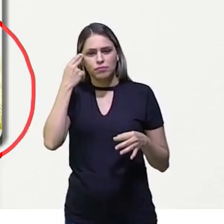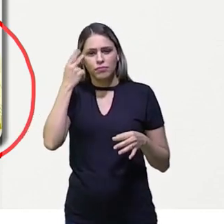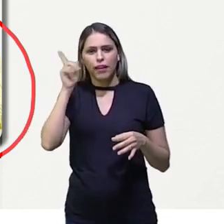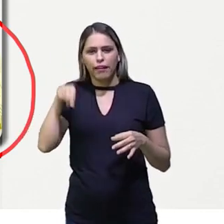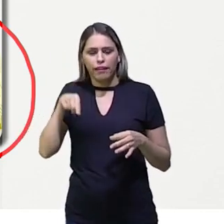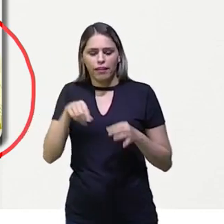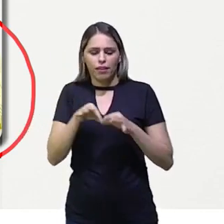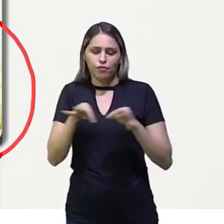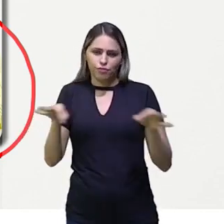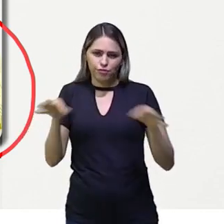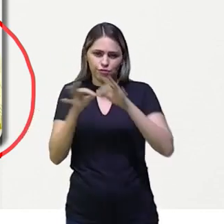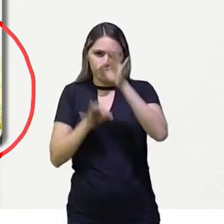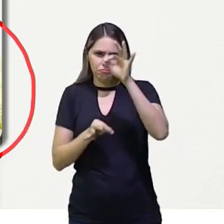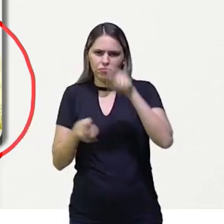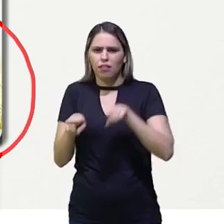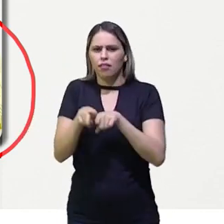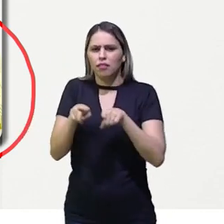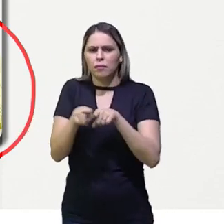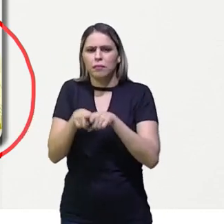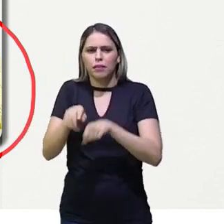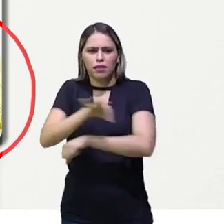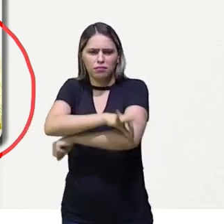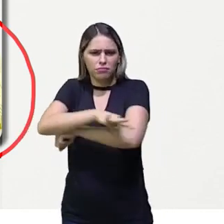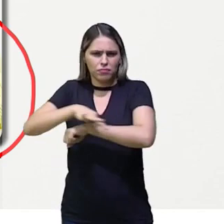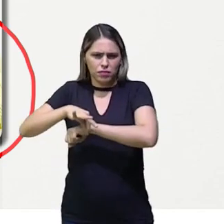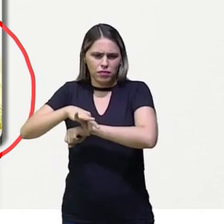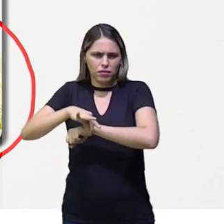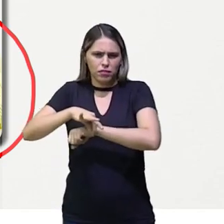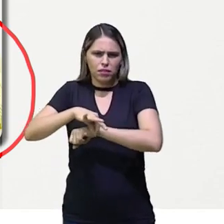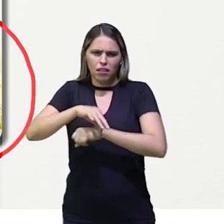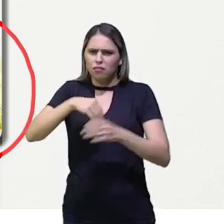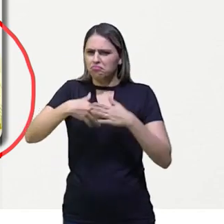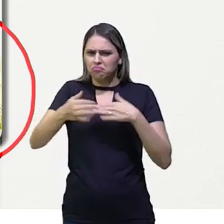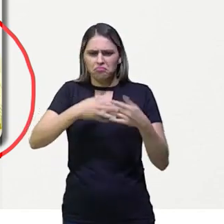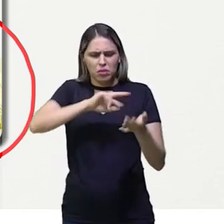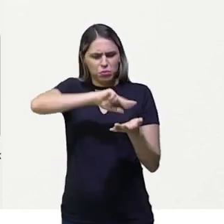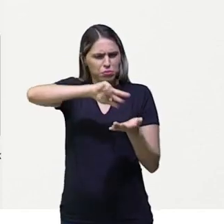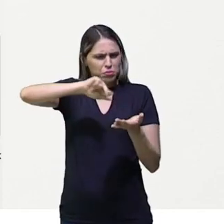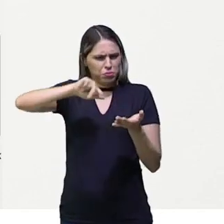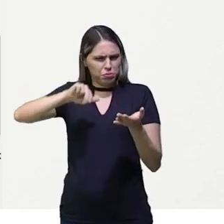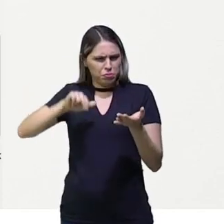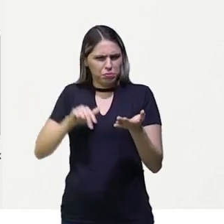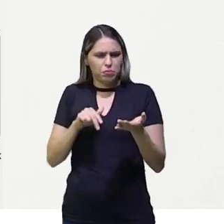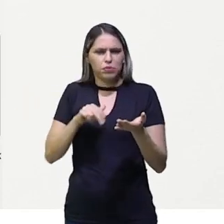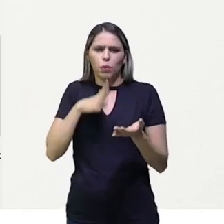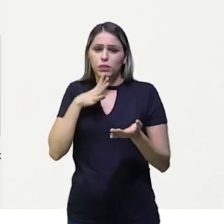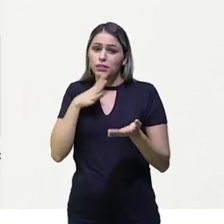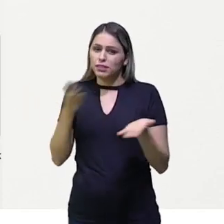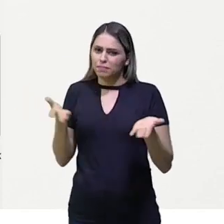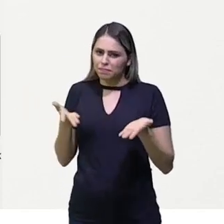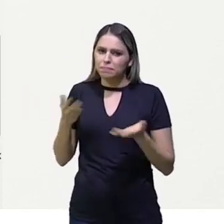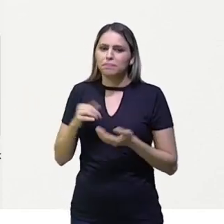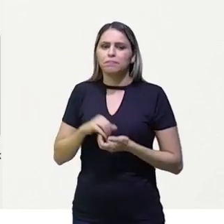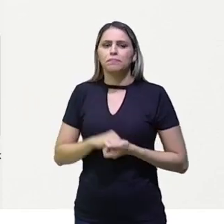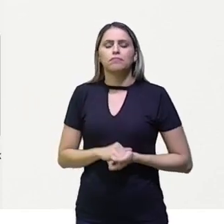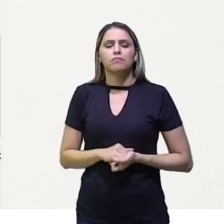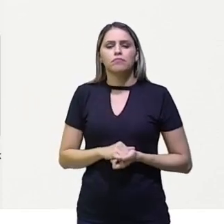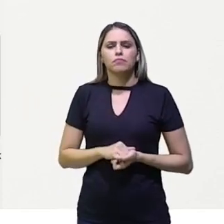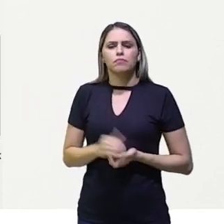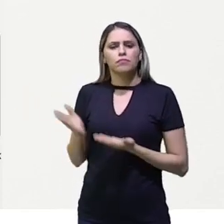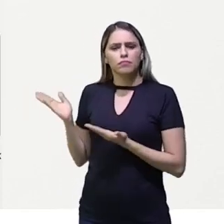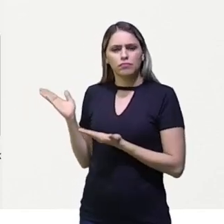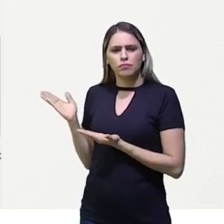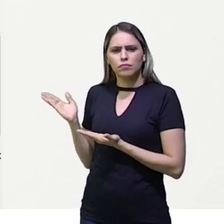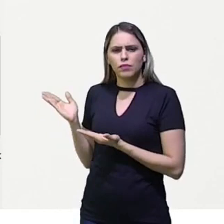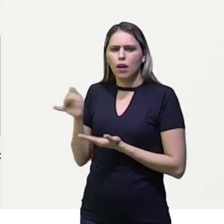métrica, a régua e outros que vamos conhecer. Aqui